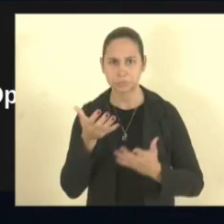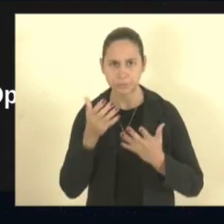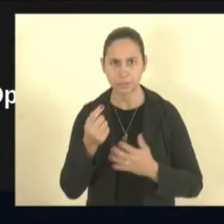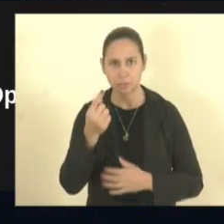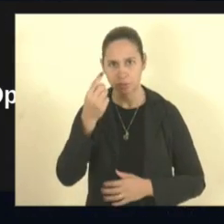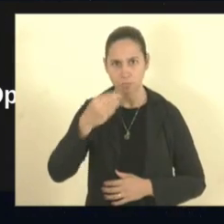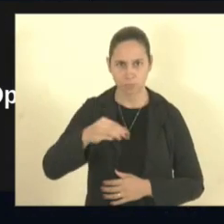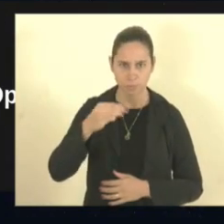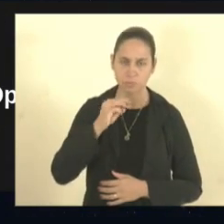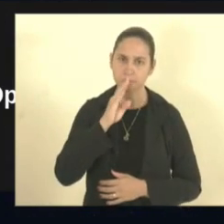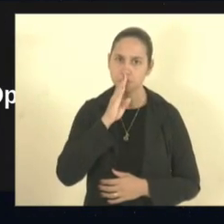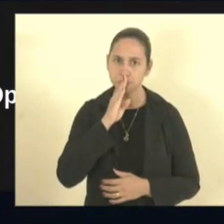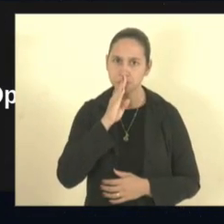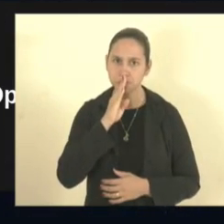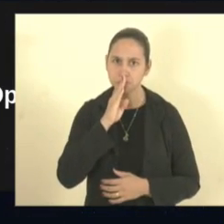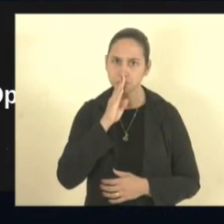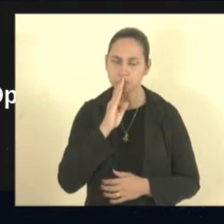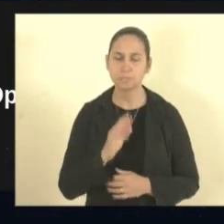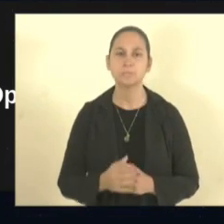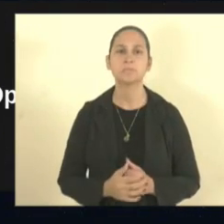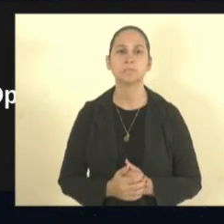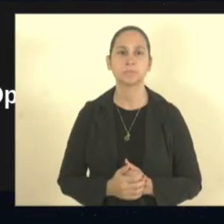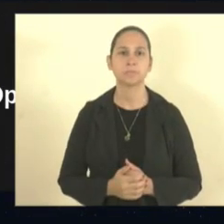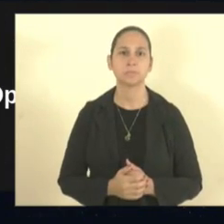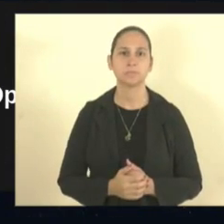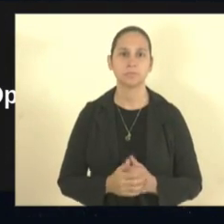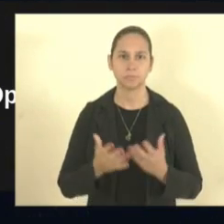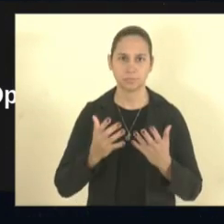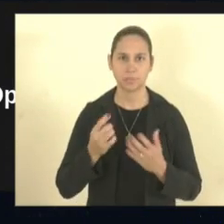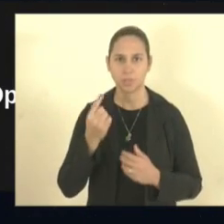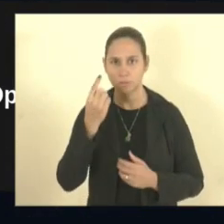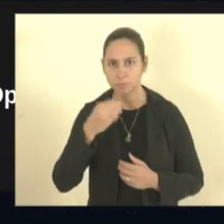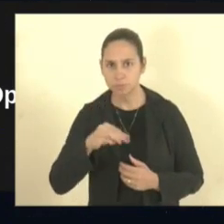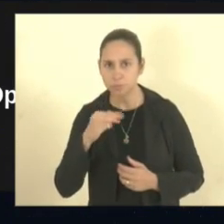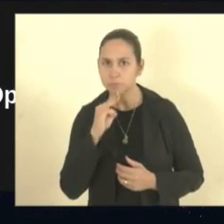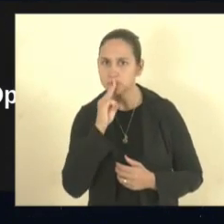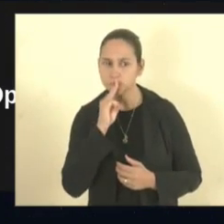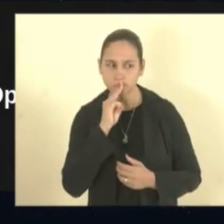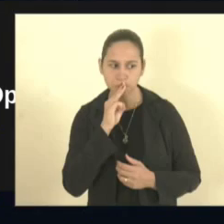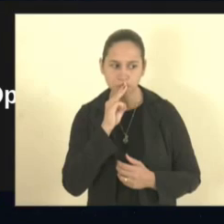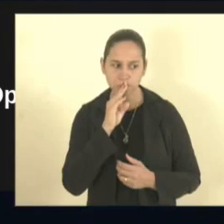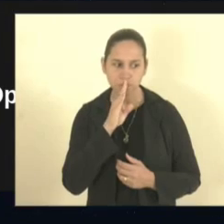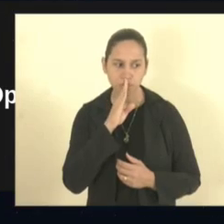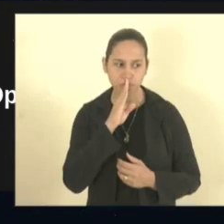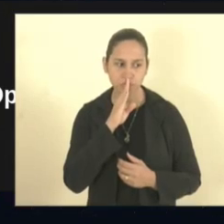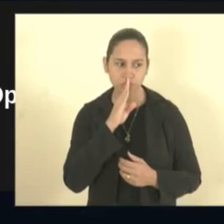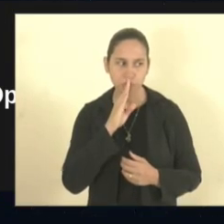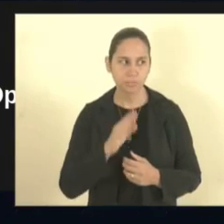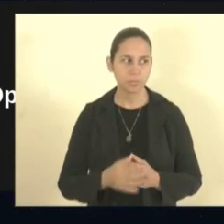ser realizado. Algum deputado deseja fazer o pedido de um minuto de silêncio?